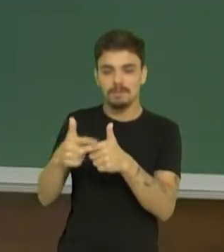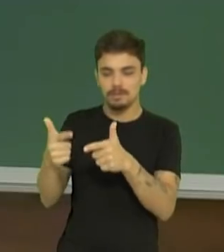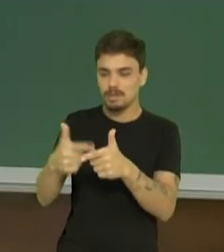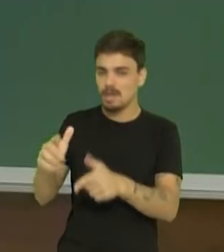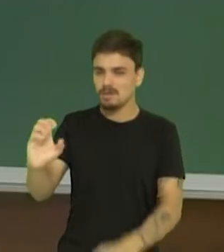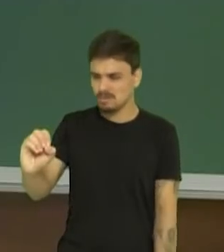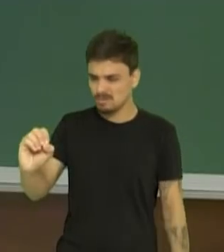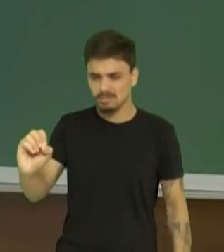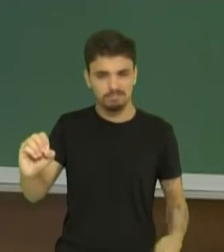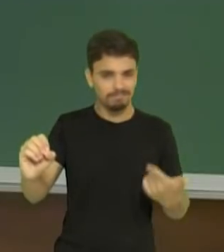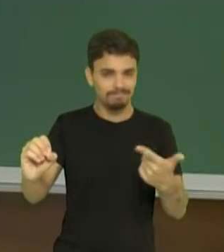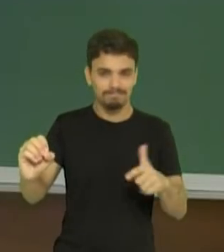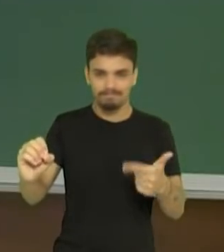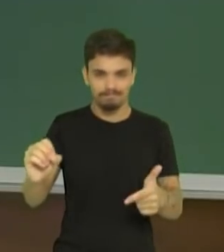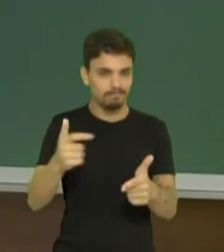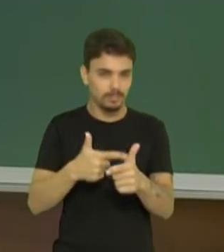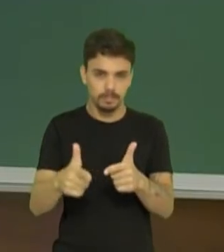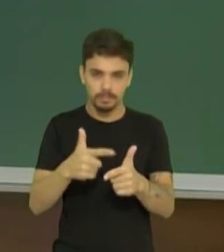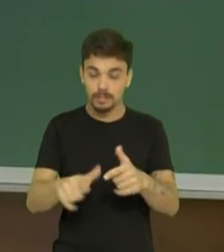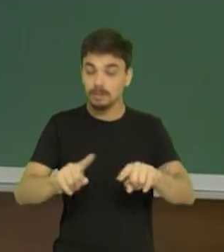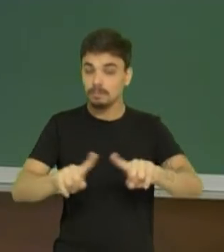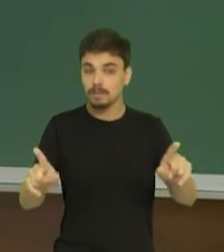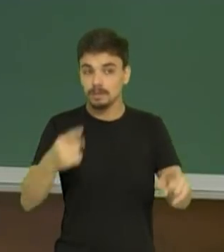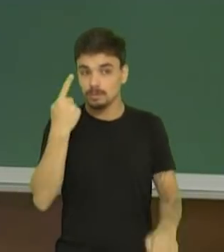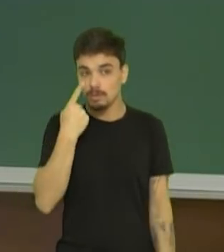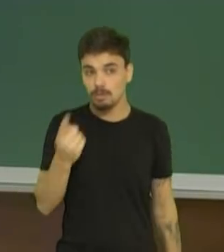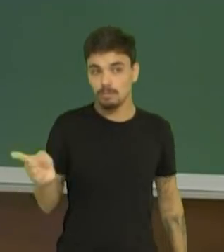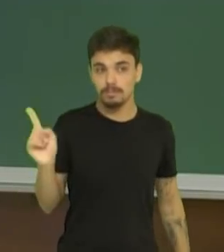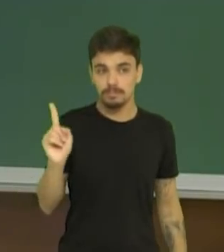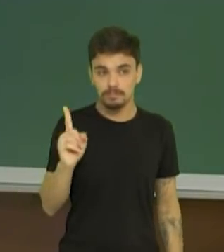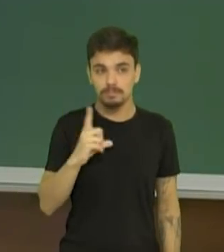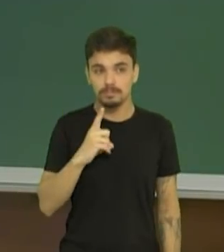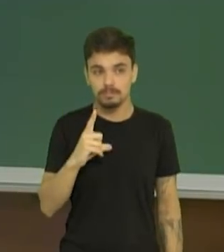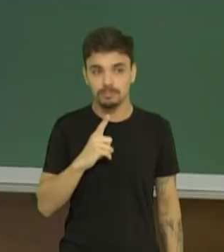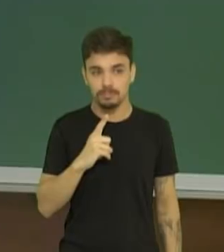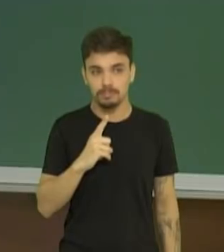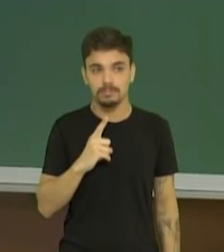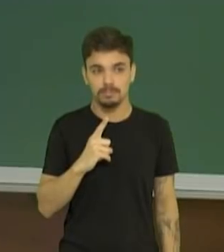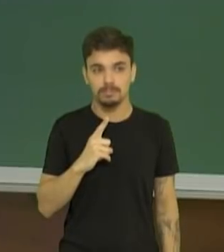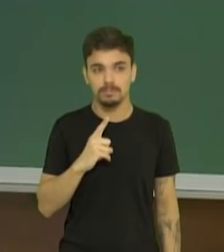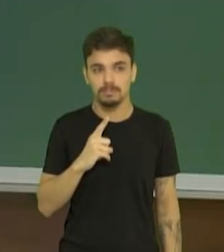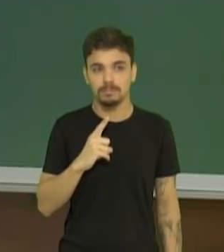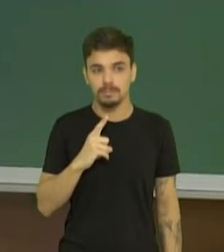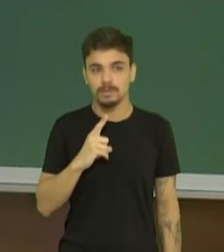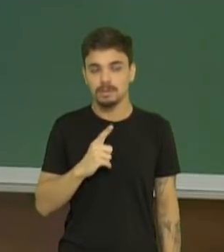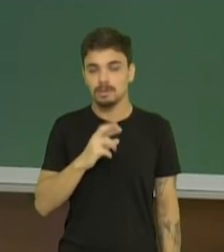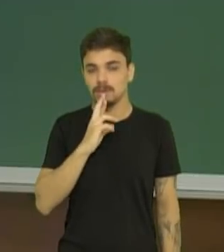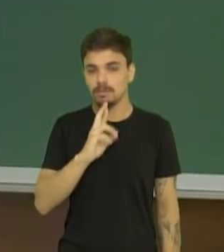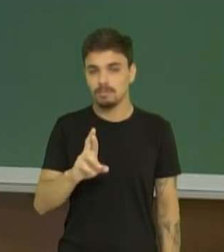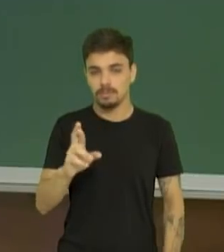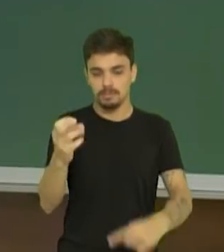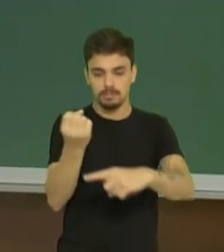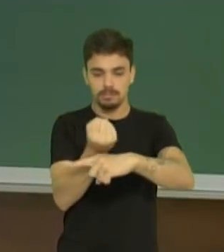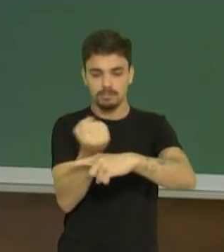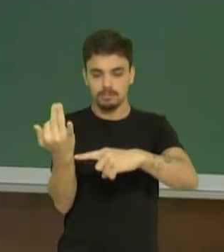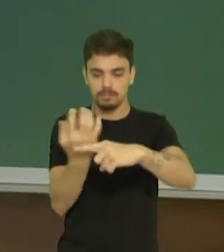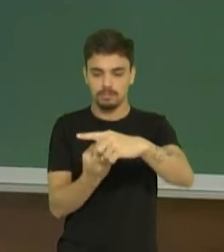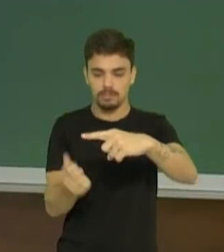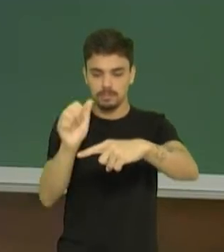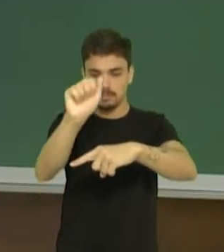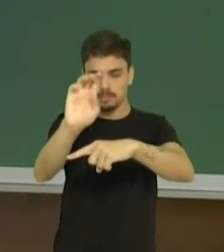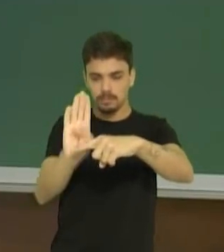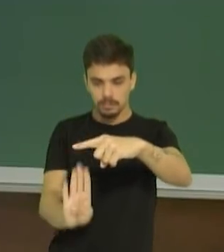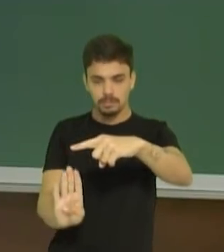existe. Denomina-se número racional a todo número na forma A sobre B e apareceu aqui a fração que eu já tinha falado